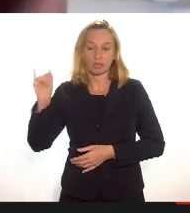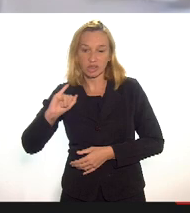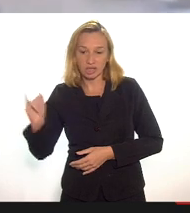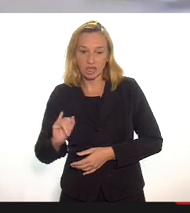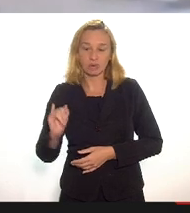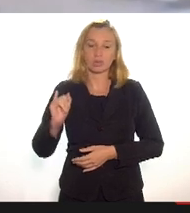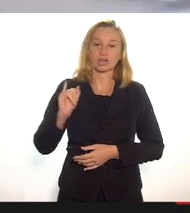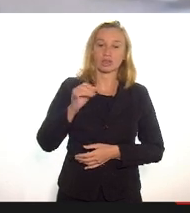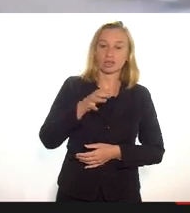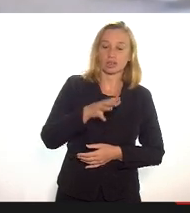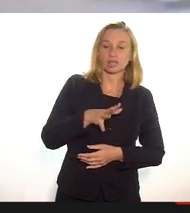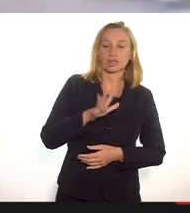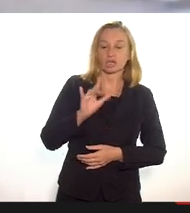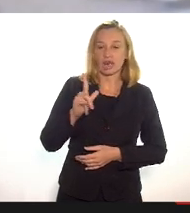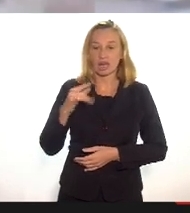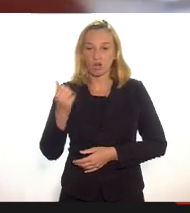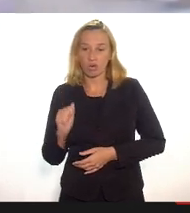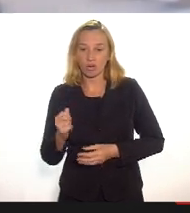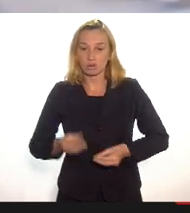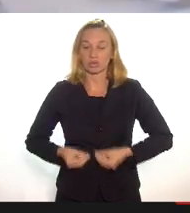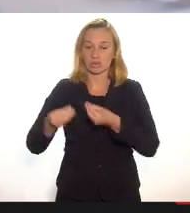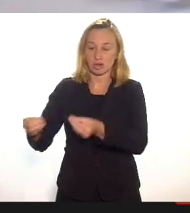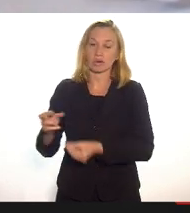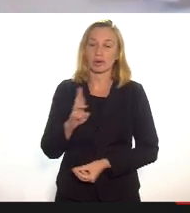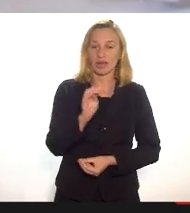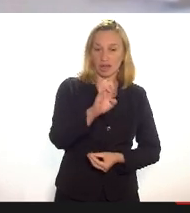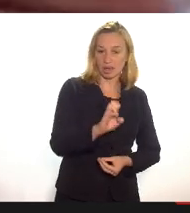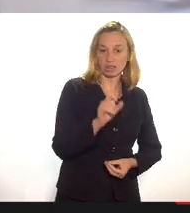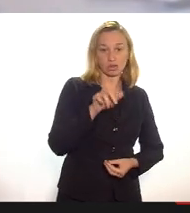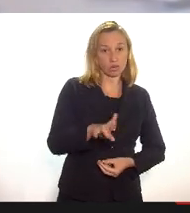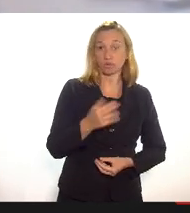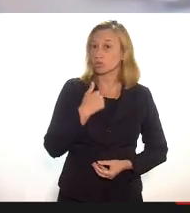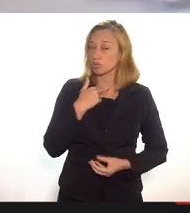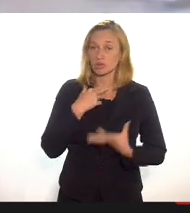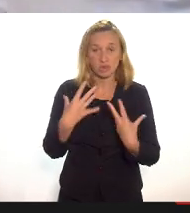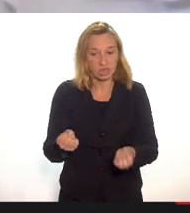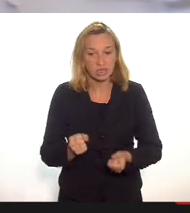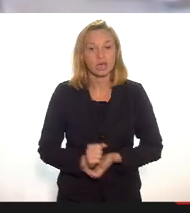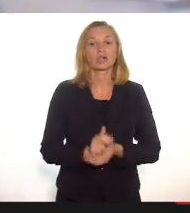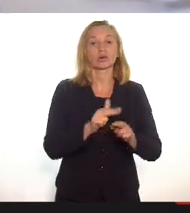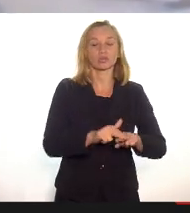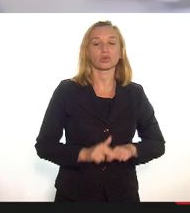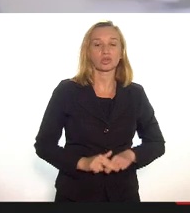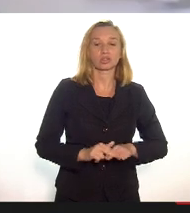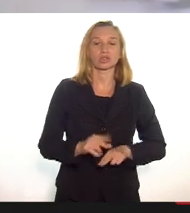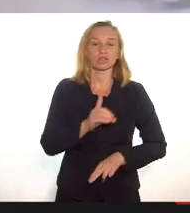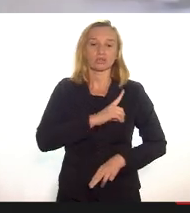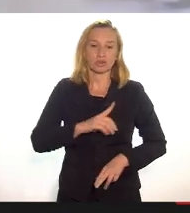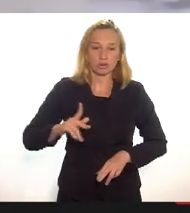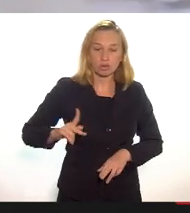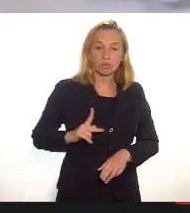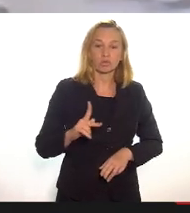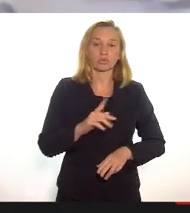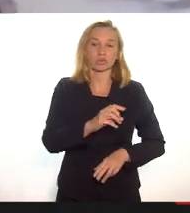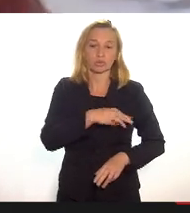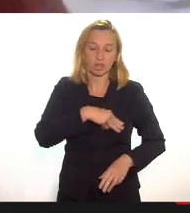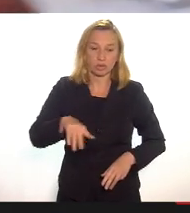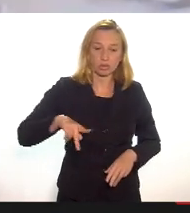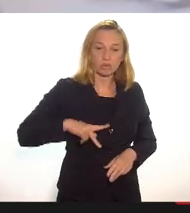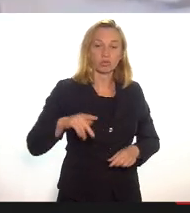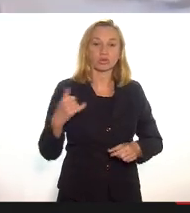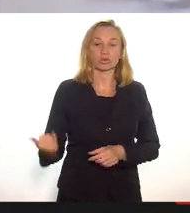entregar isso para a Rede Dó. Nós não podemos aceitar isso, por isso mesmo, que a Defensoria Pública, o Ministério Público, tem esse